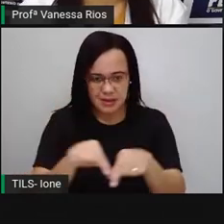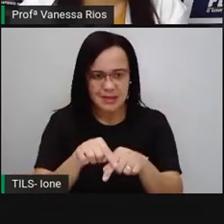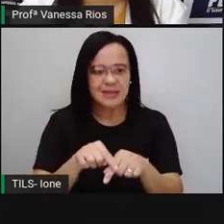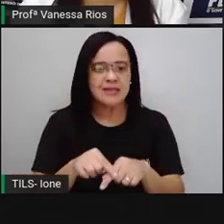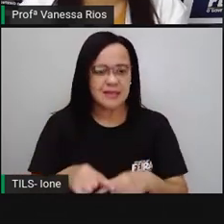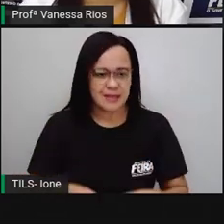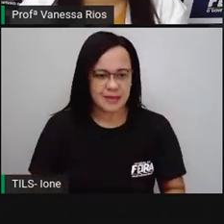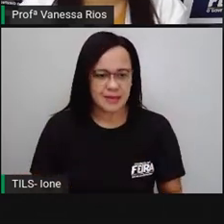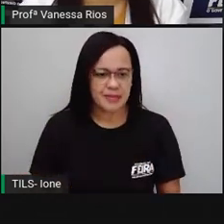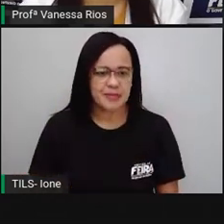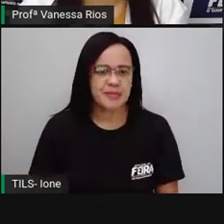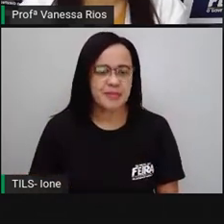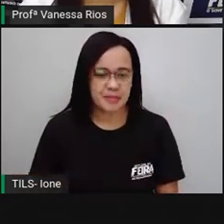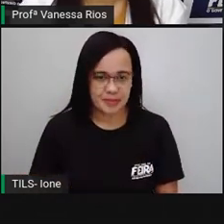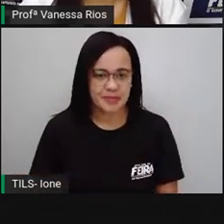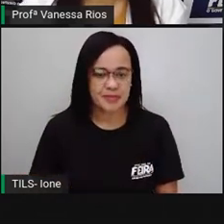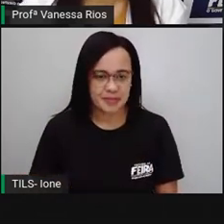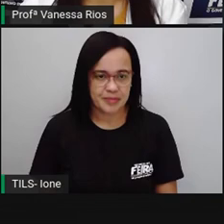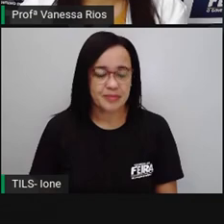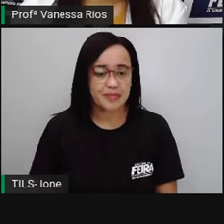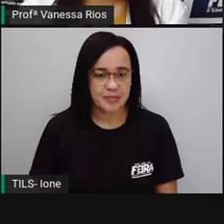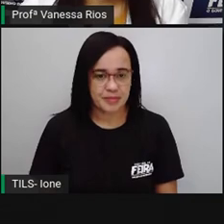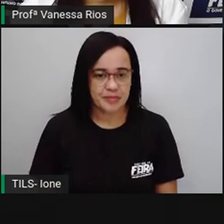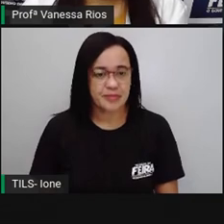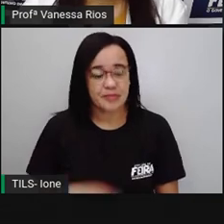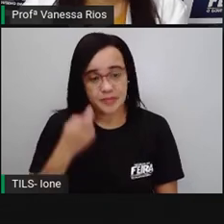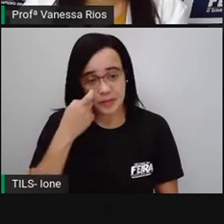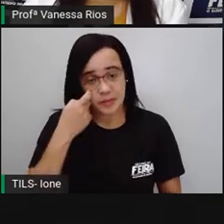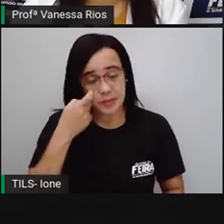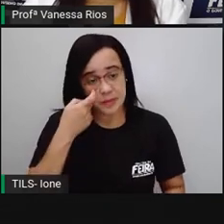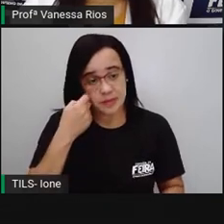aqui, é uma pirâmide de base quadrada.